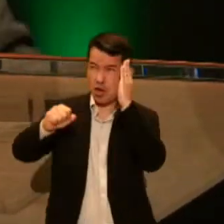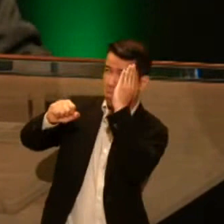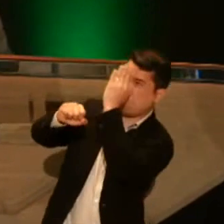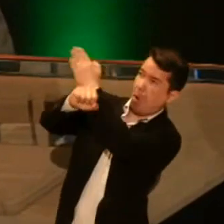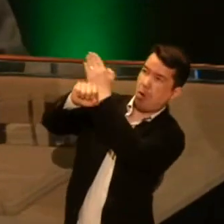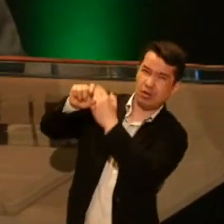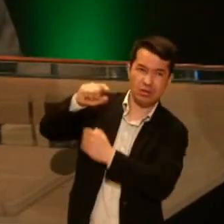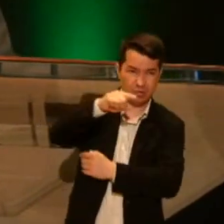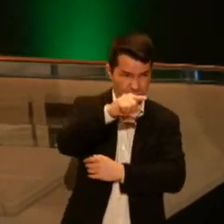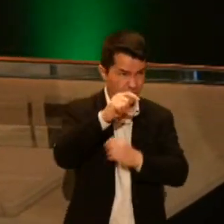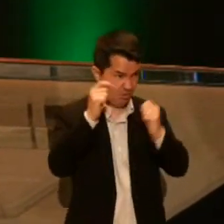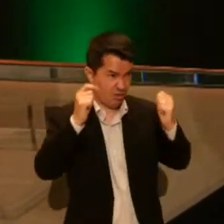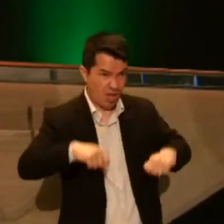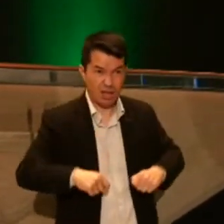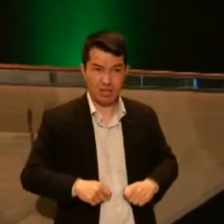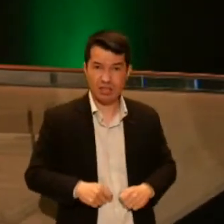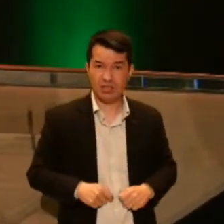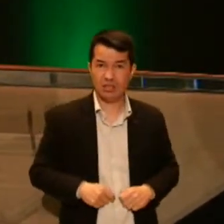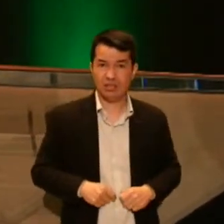Deus?